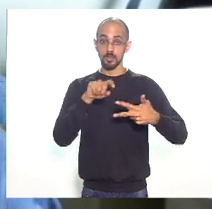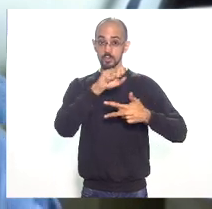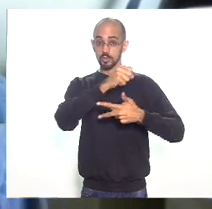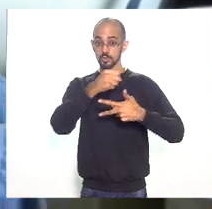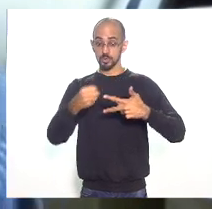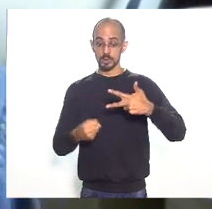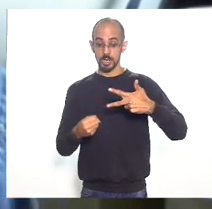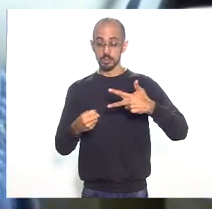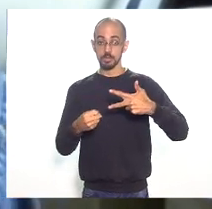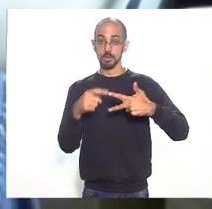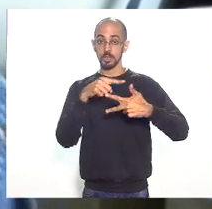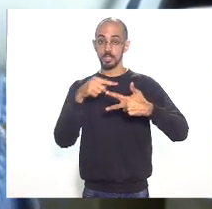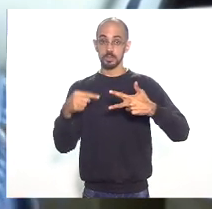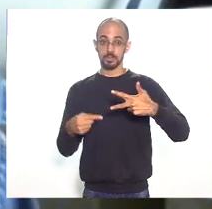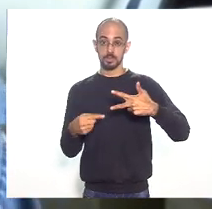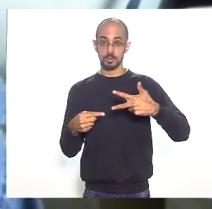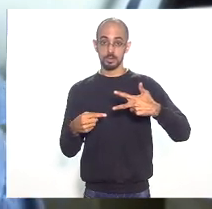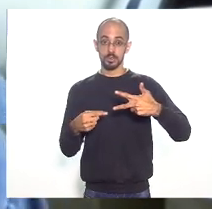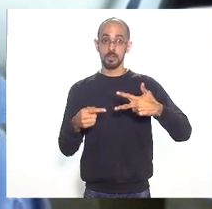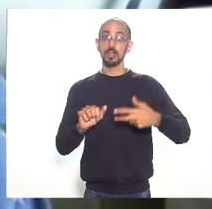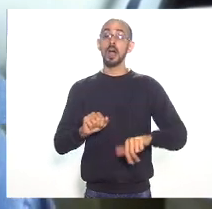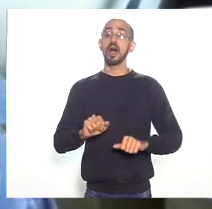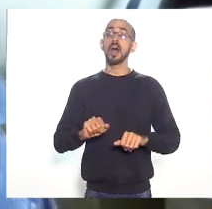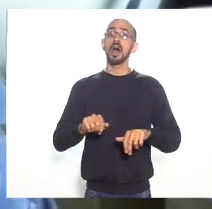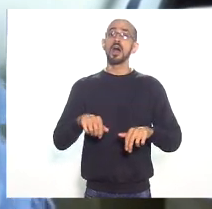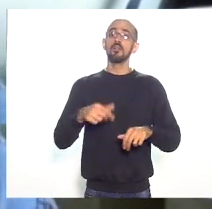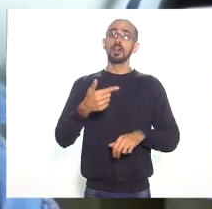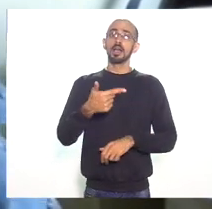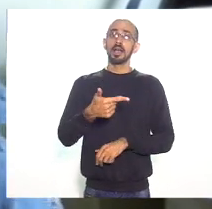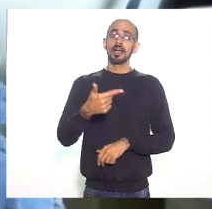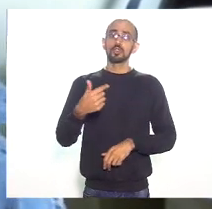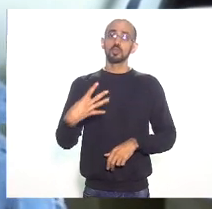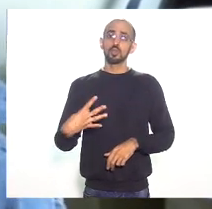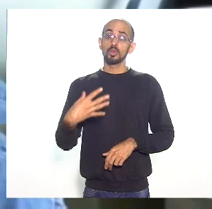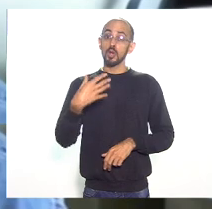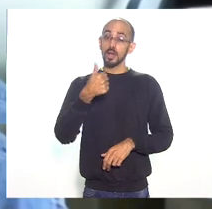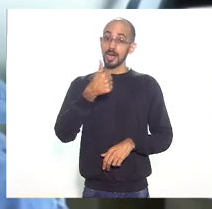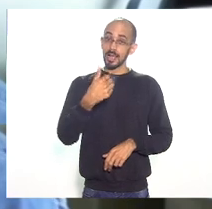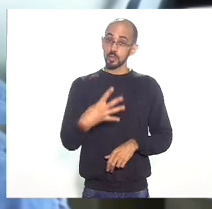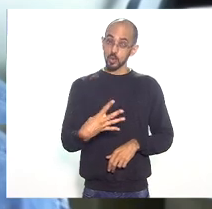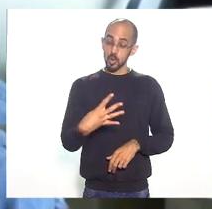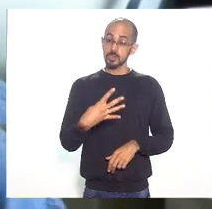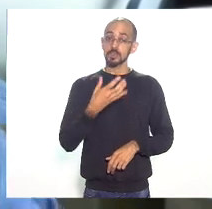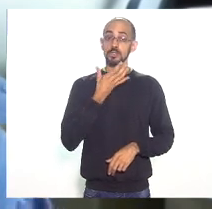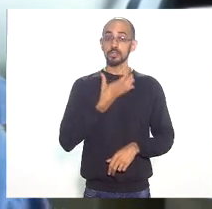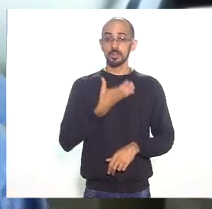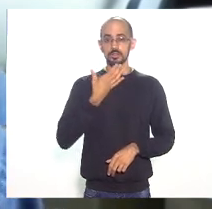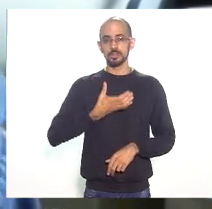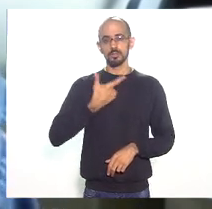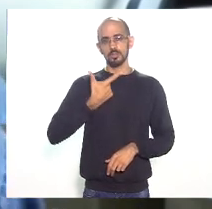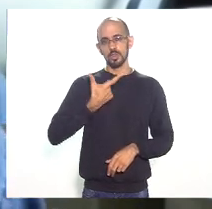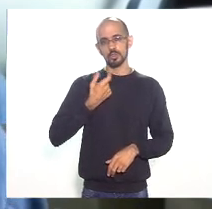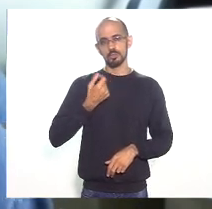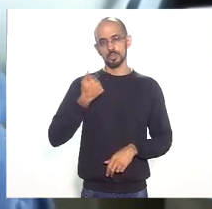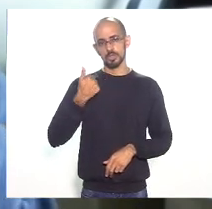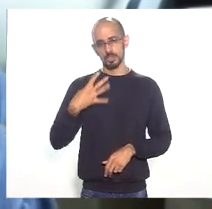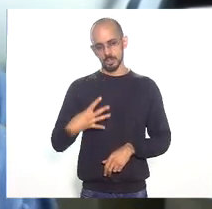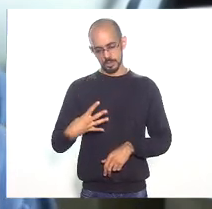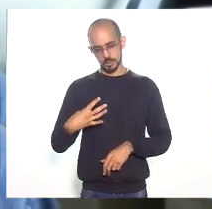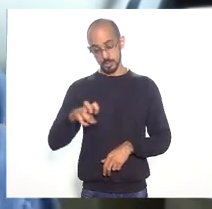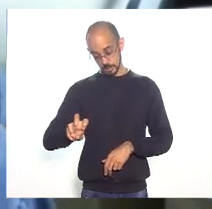E chegou e chegou em quando? Em 14 de dezembro de 2015. E veio também